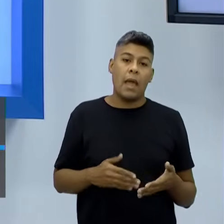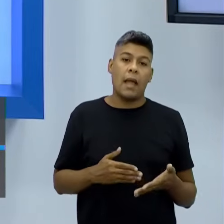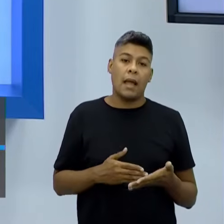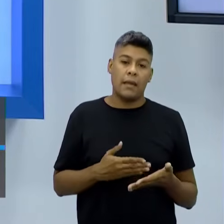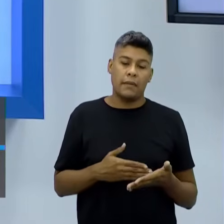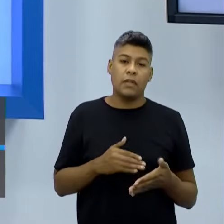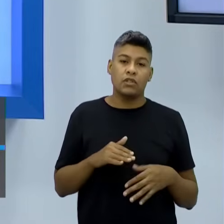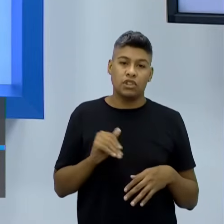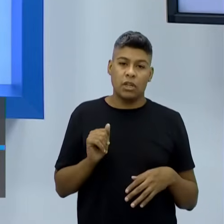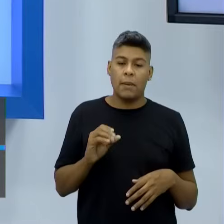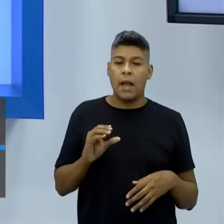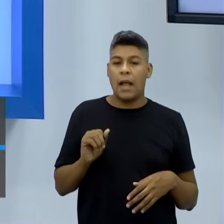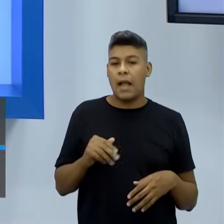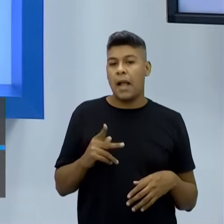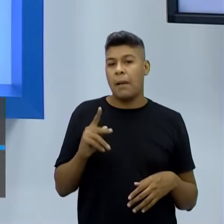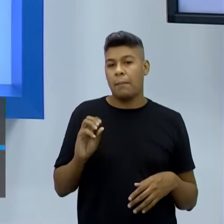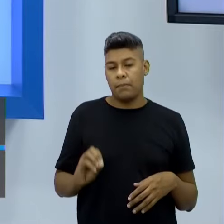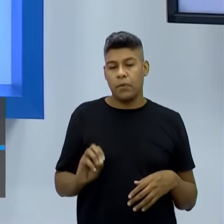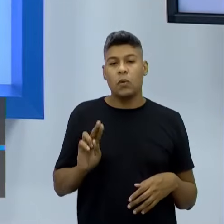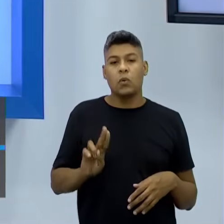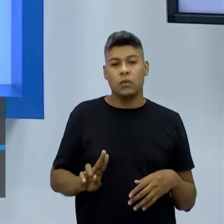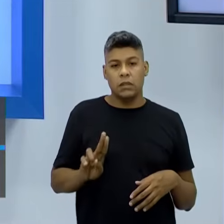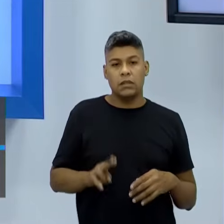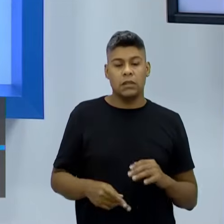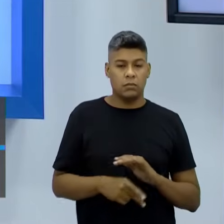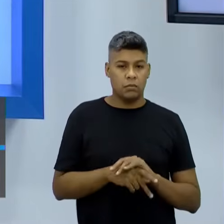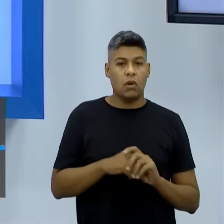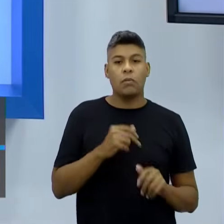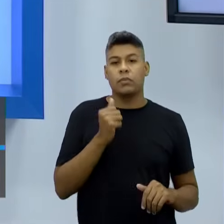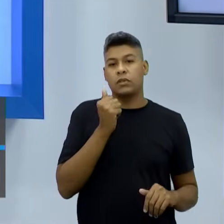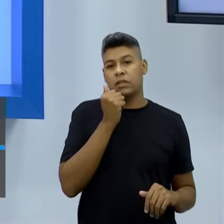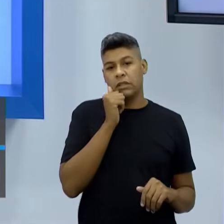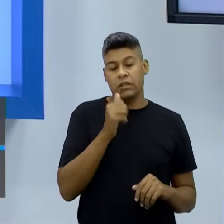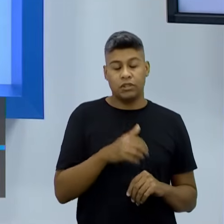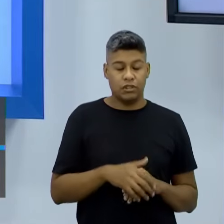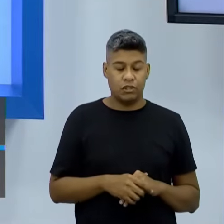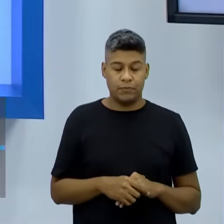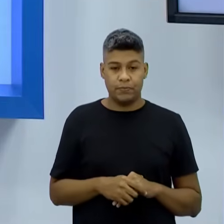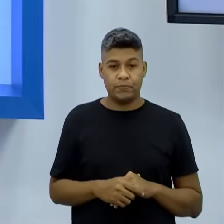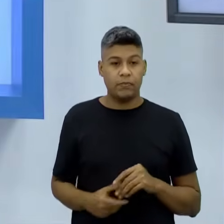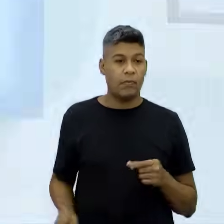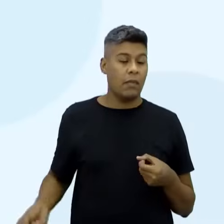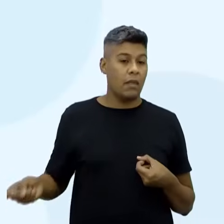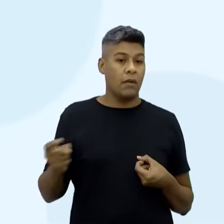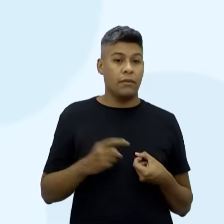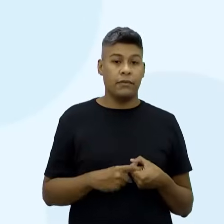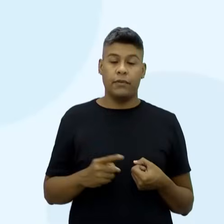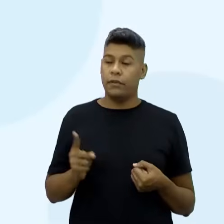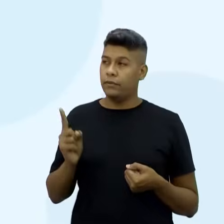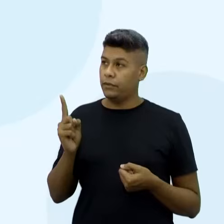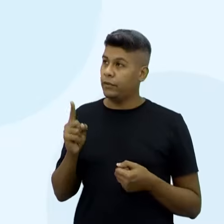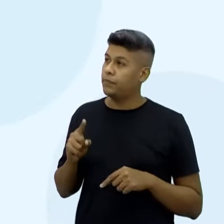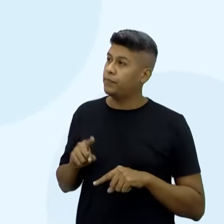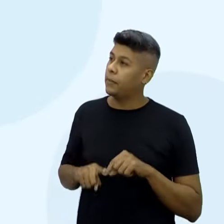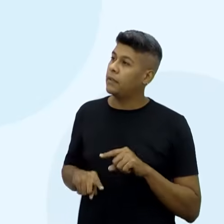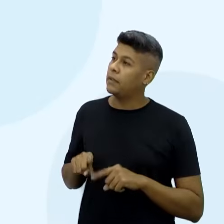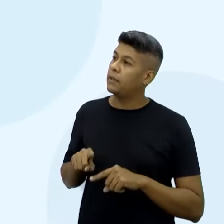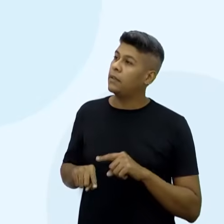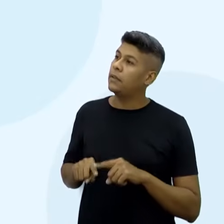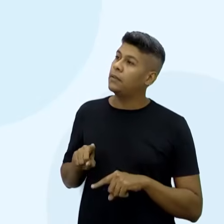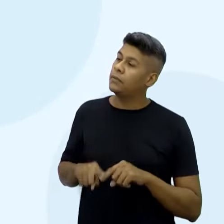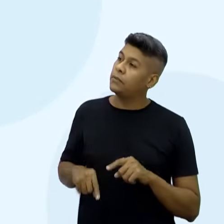de campo, um caderno de laboratório utilizado pelo cientista. Voltando aí na tela para vocês, né, o nosso material,